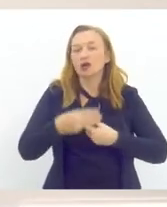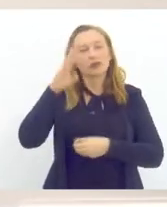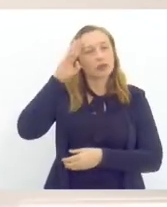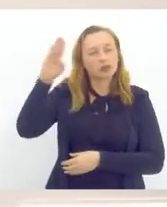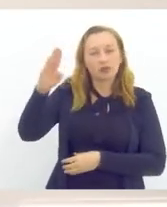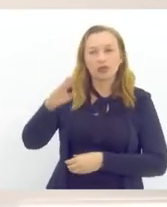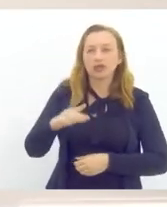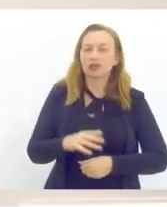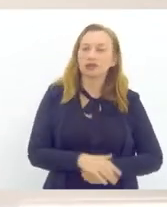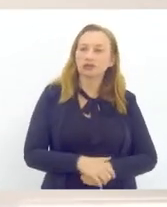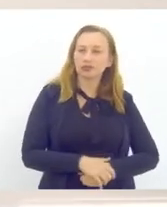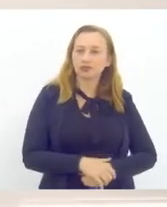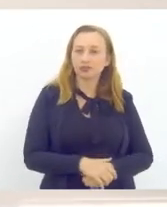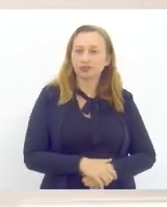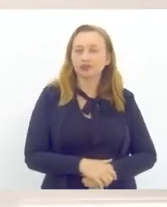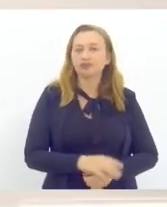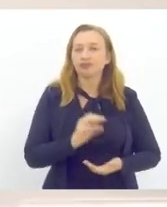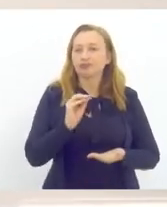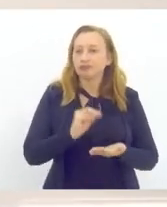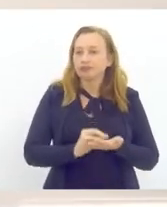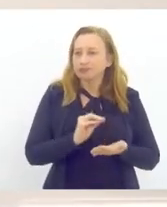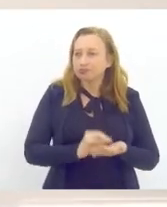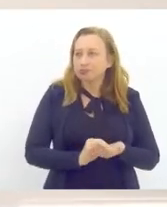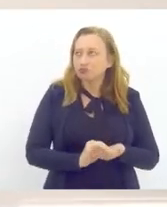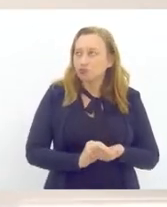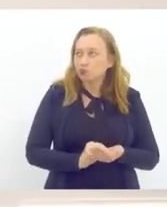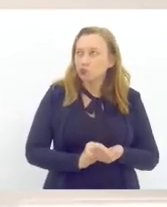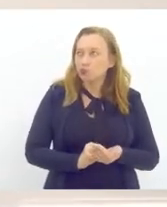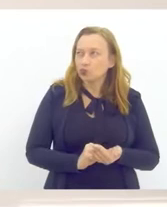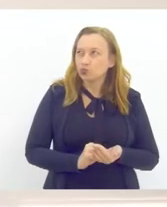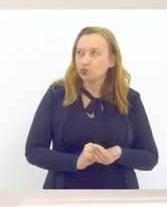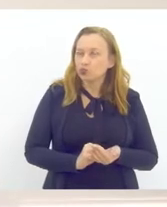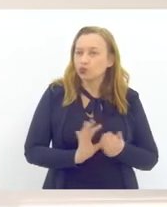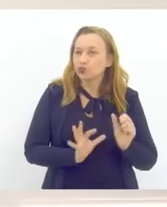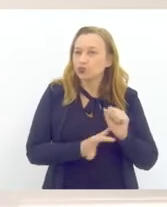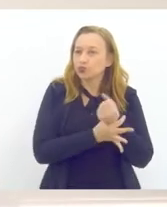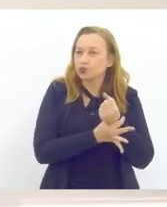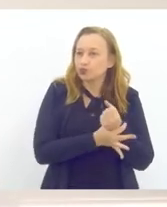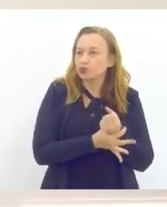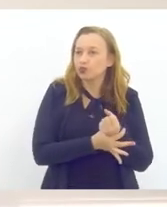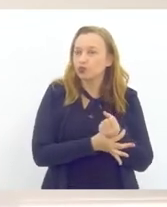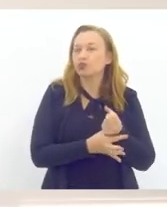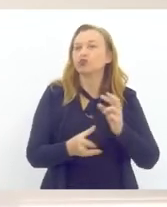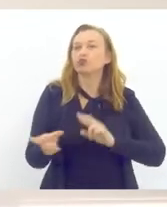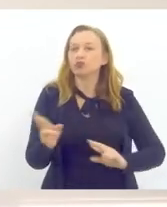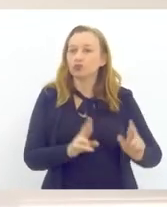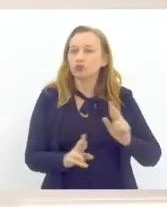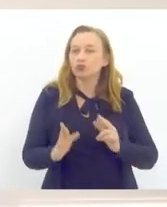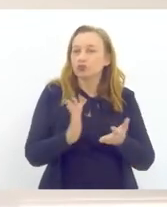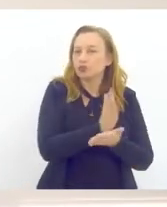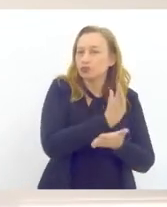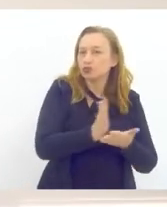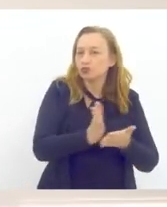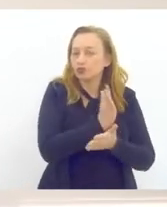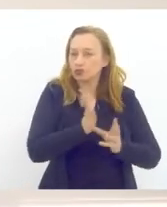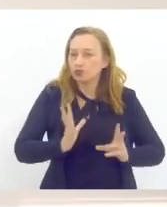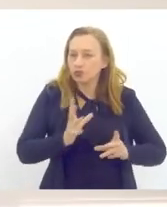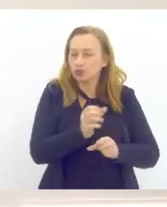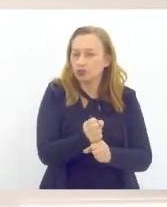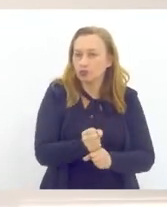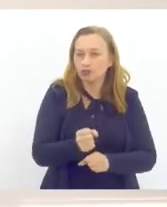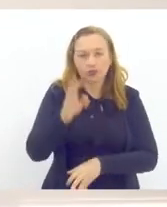ainda tem, né, uma falta, né, de segurança com relação a alguns cálculos, etc., é